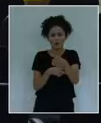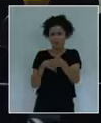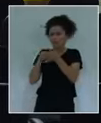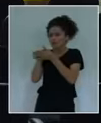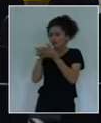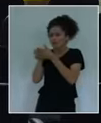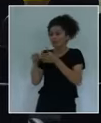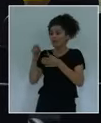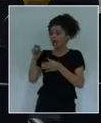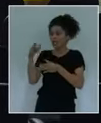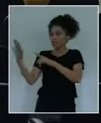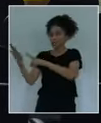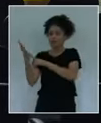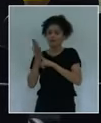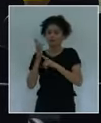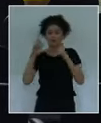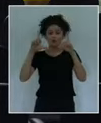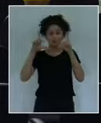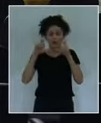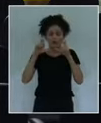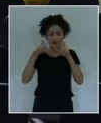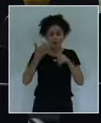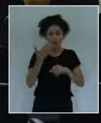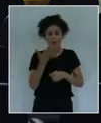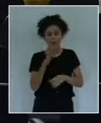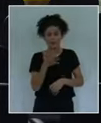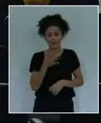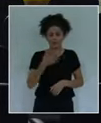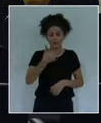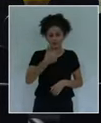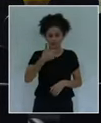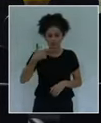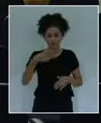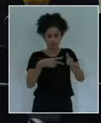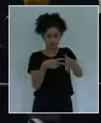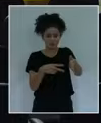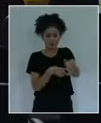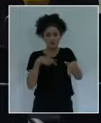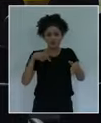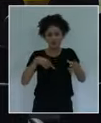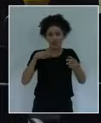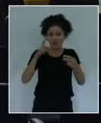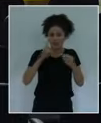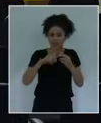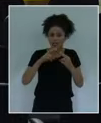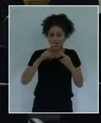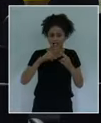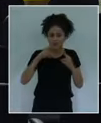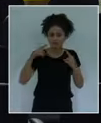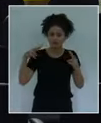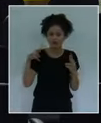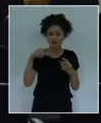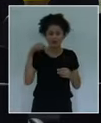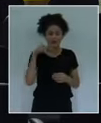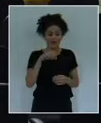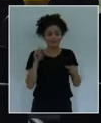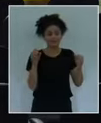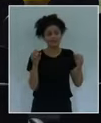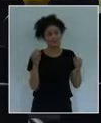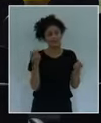ocasião, me mostrou as fotos de umas 22 pontes, em todo o nosso município, né? danificadas que estão recorrendo